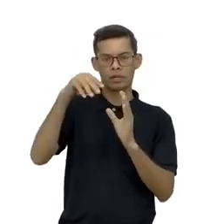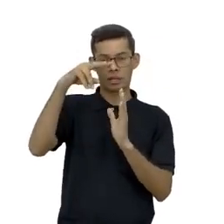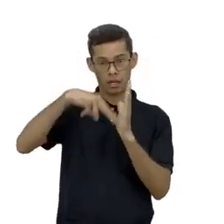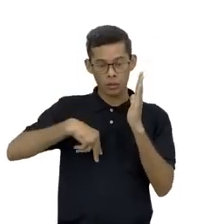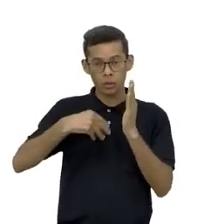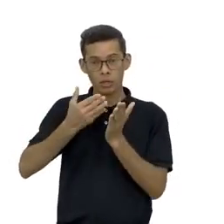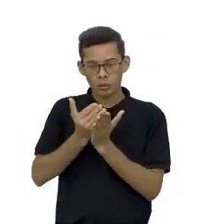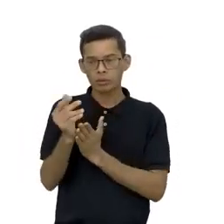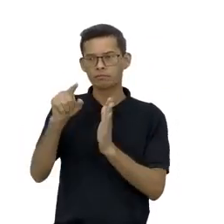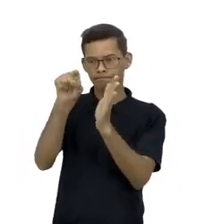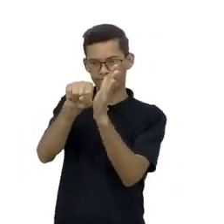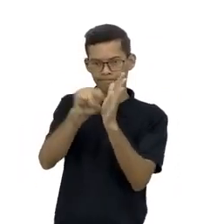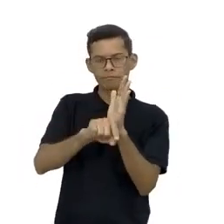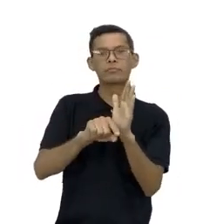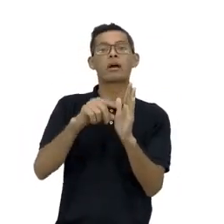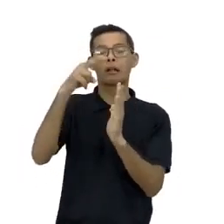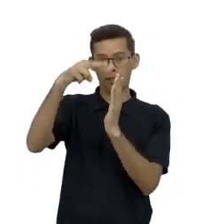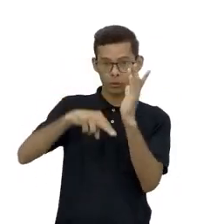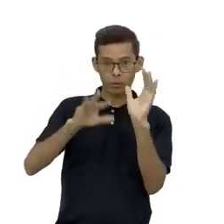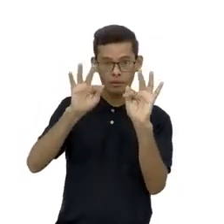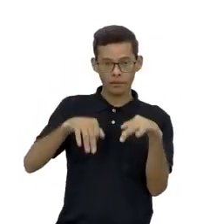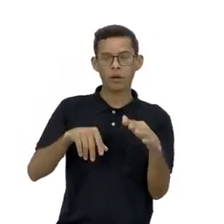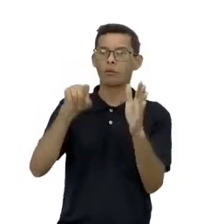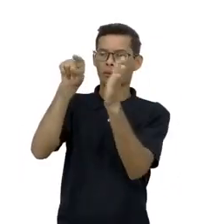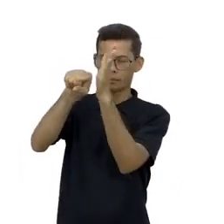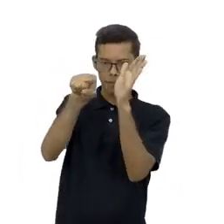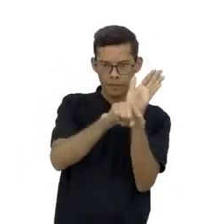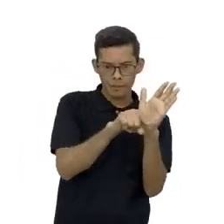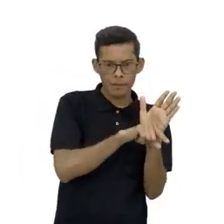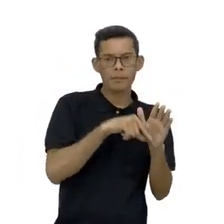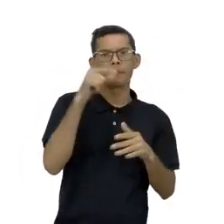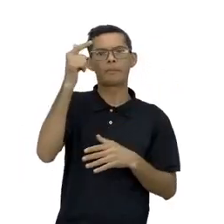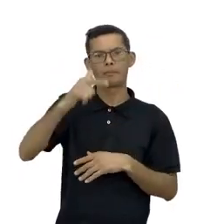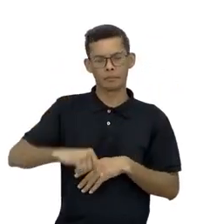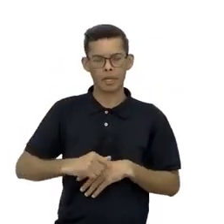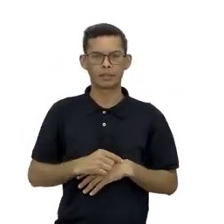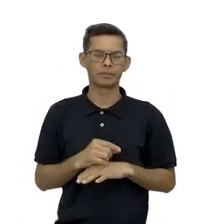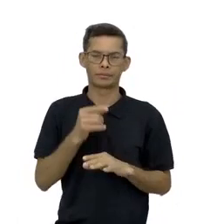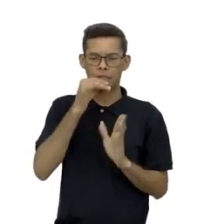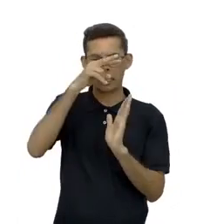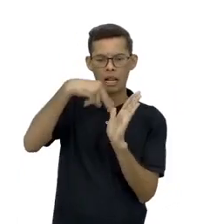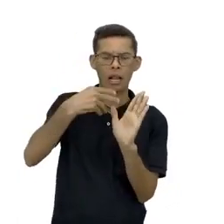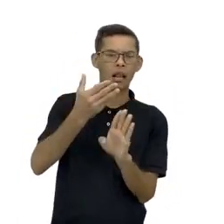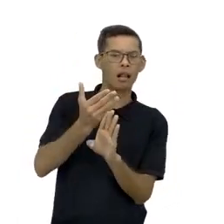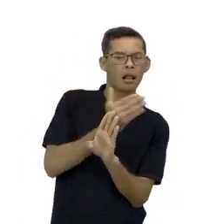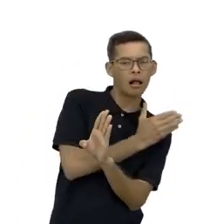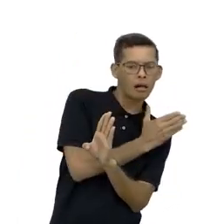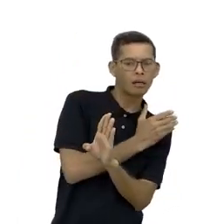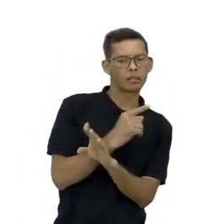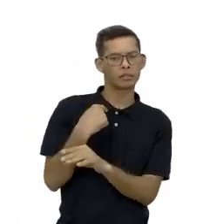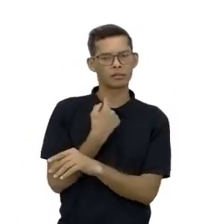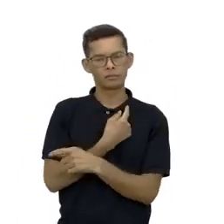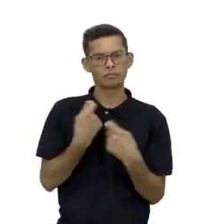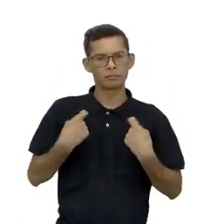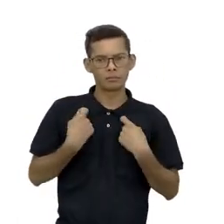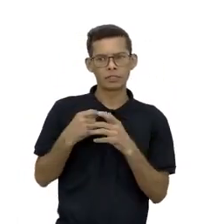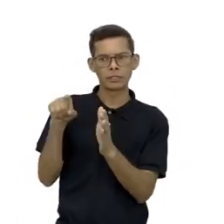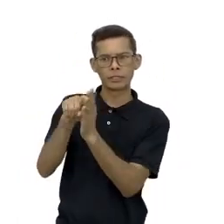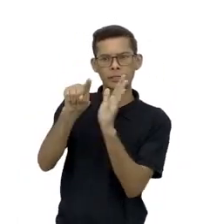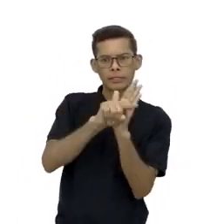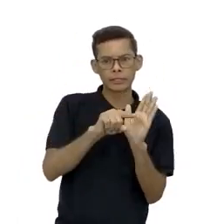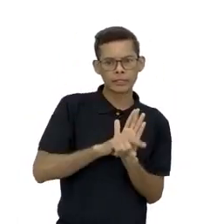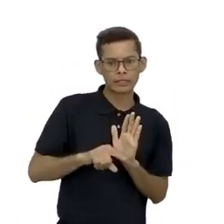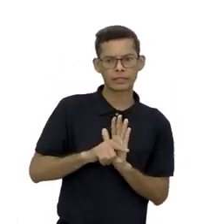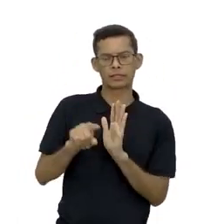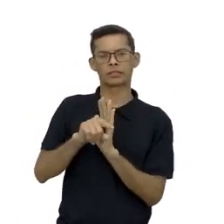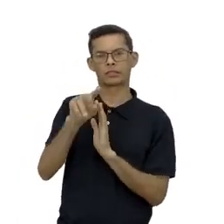tá? Antes da leitura, eu devo explorar os conhecimentos prévios dos estudantes sobre